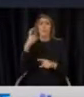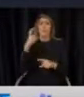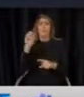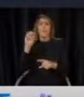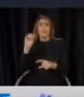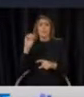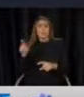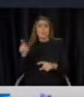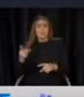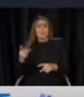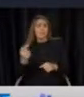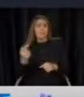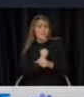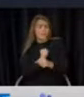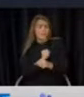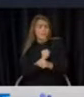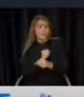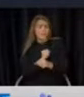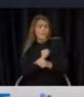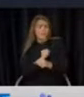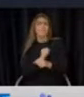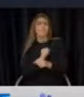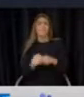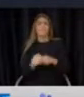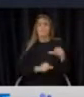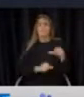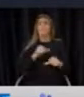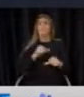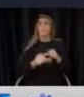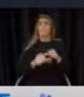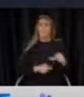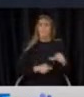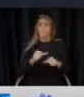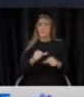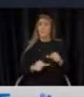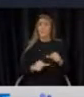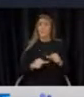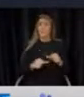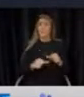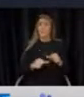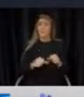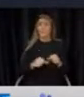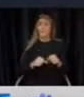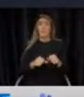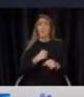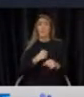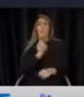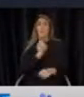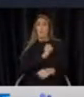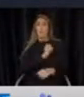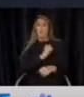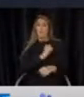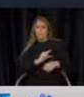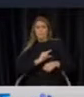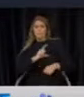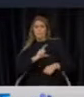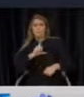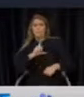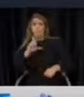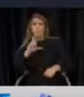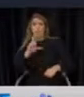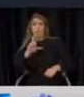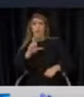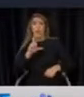por um transplante. Esse número sofreu um aumento mediante a pandemia, né, que a gente tinha em torno